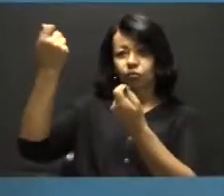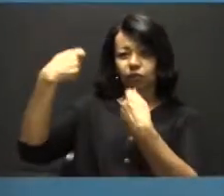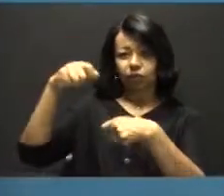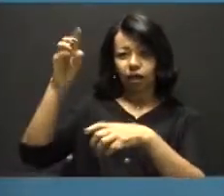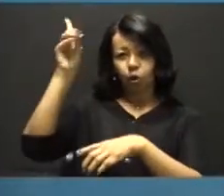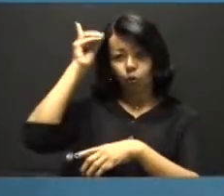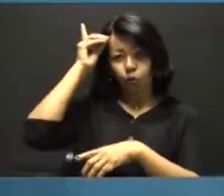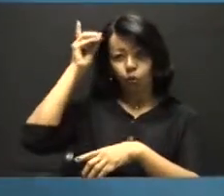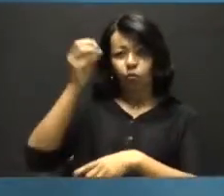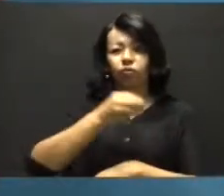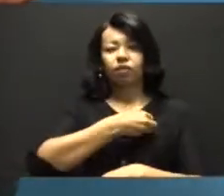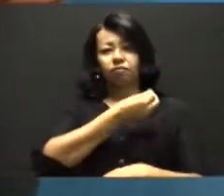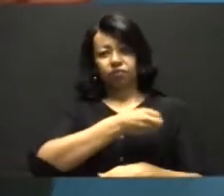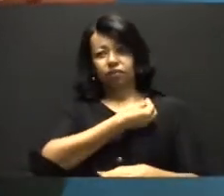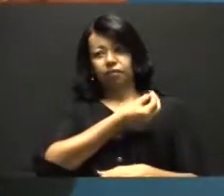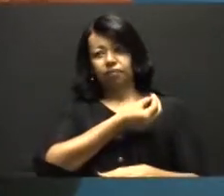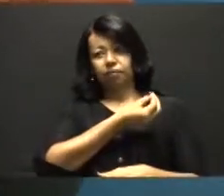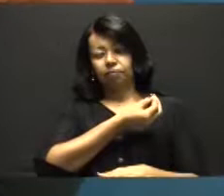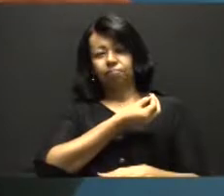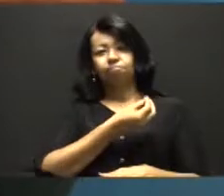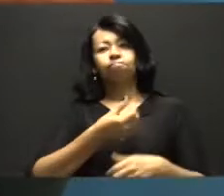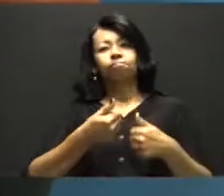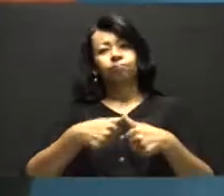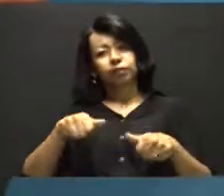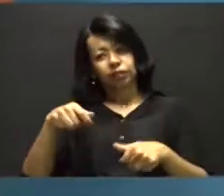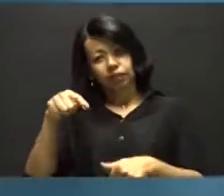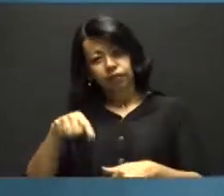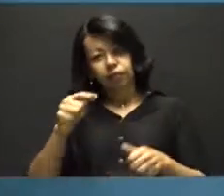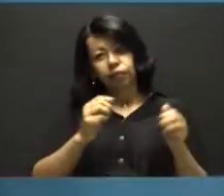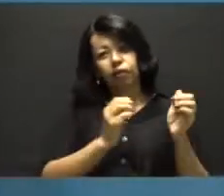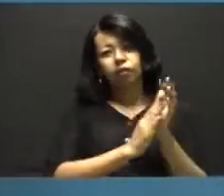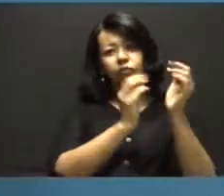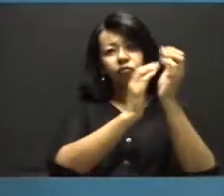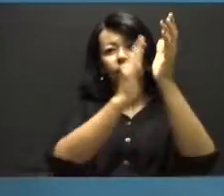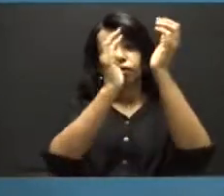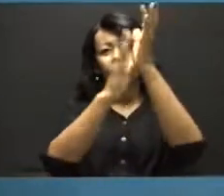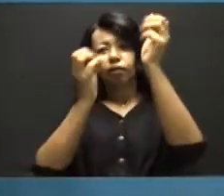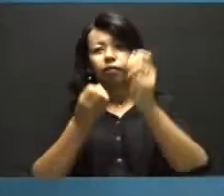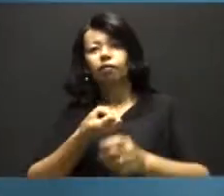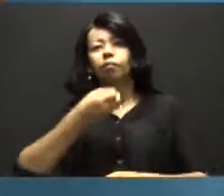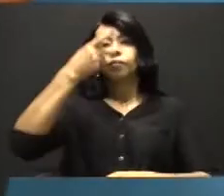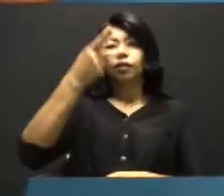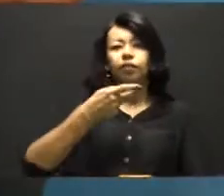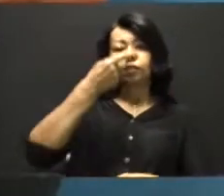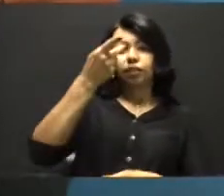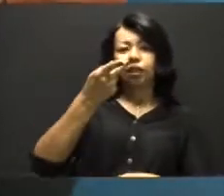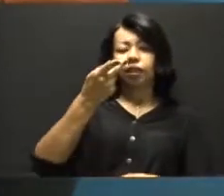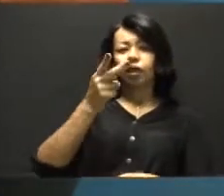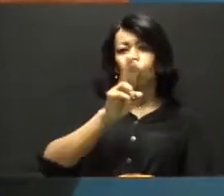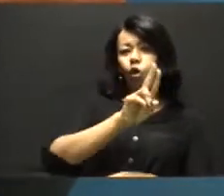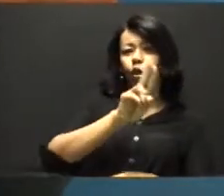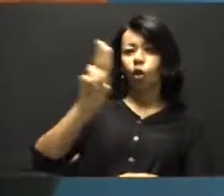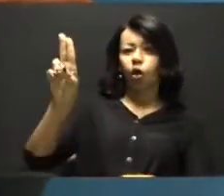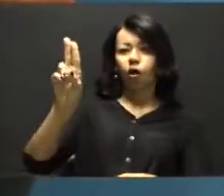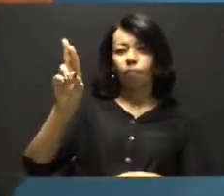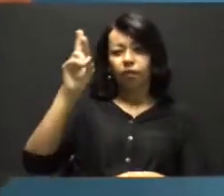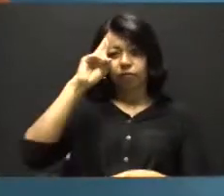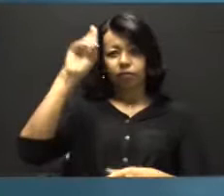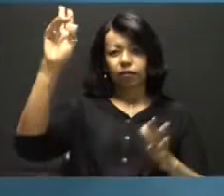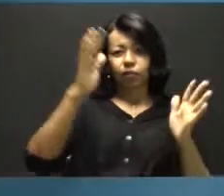ele é o dom da vida estamos aqui para louvar bem dizer vale ficar ao nome do senhor jesus